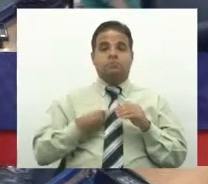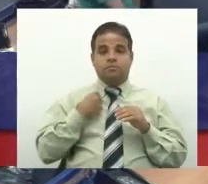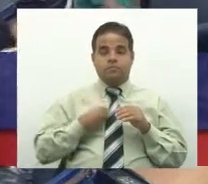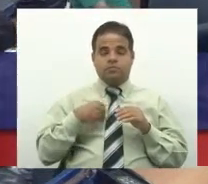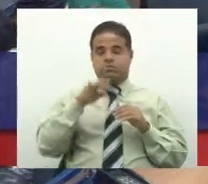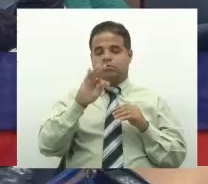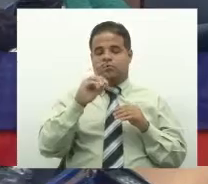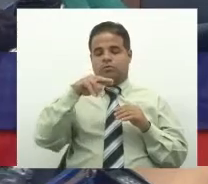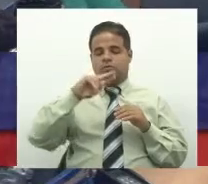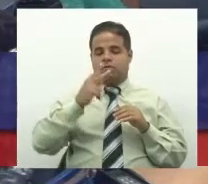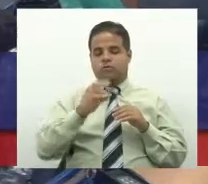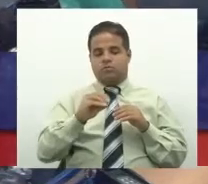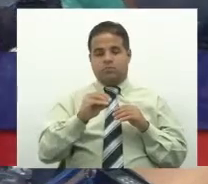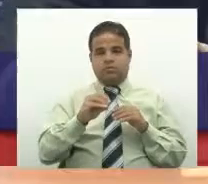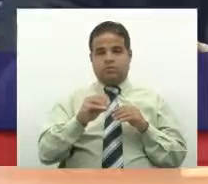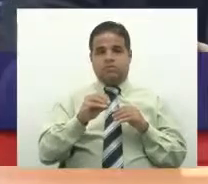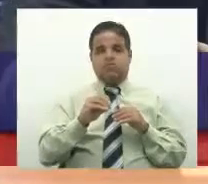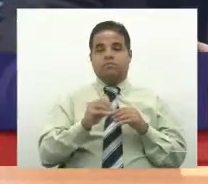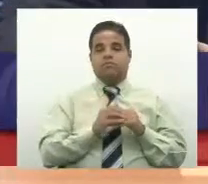da Farmácia.